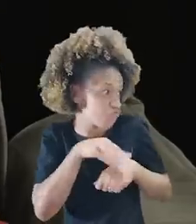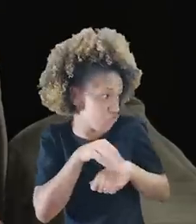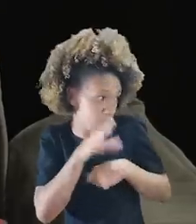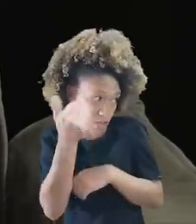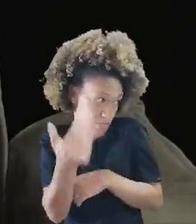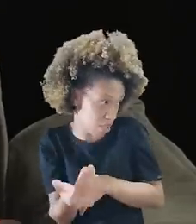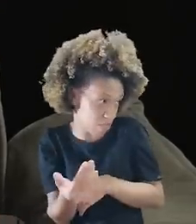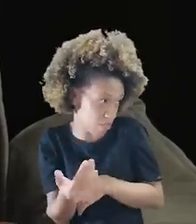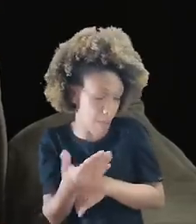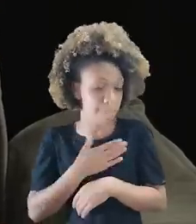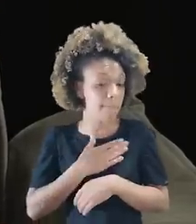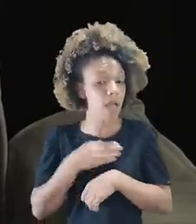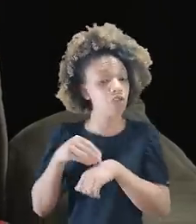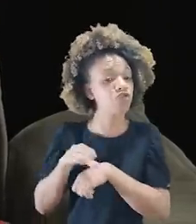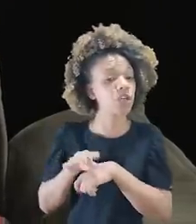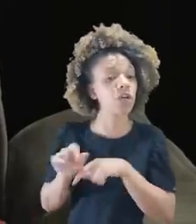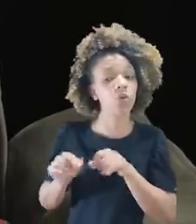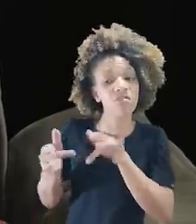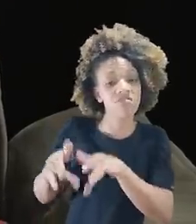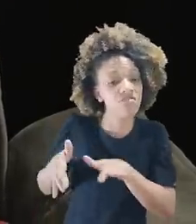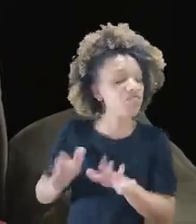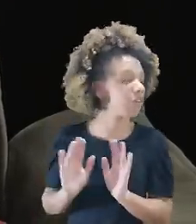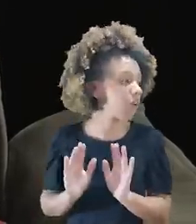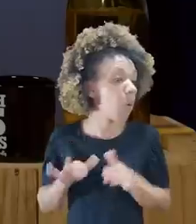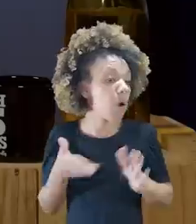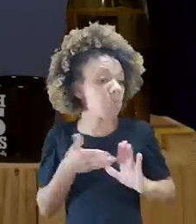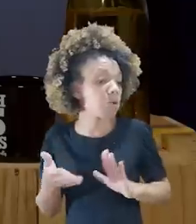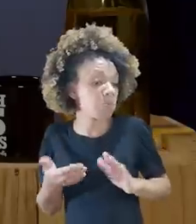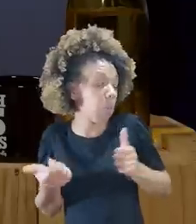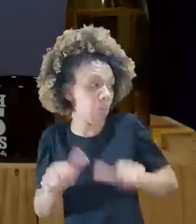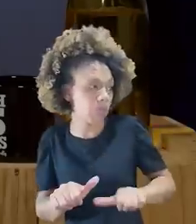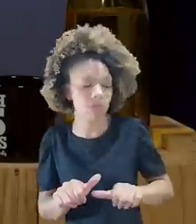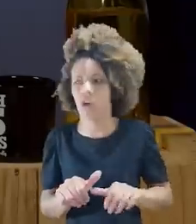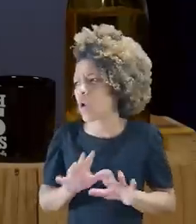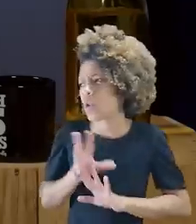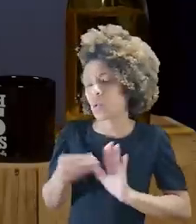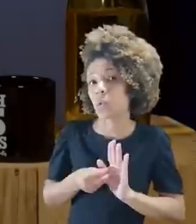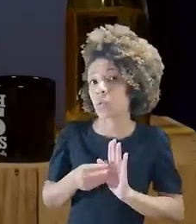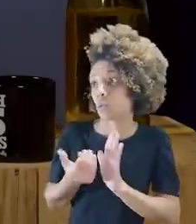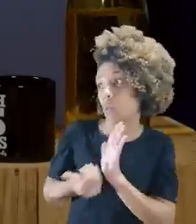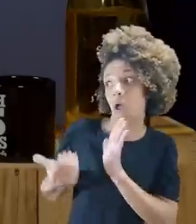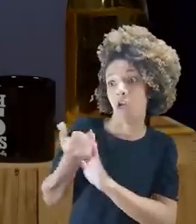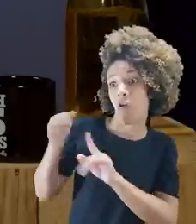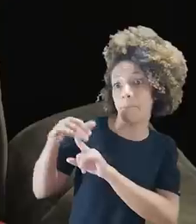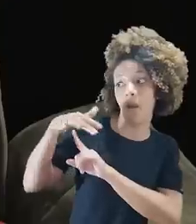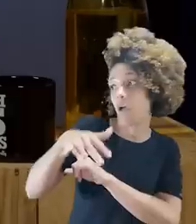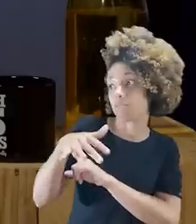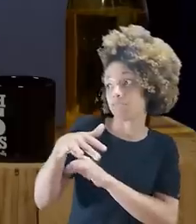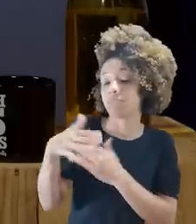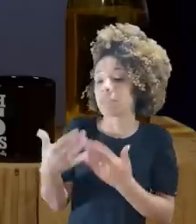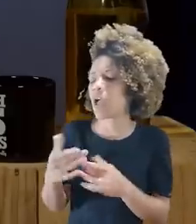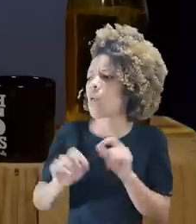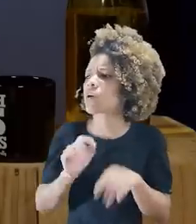Sucesso para mim as dicas do desistir quando não tá bom É agora desistir quando tá tudo no auge né bombando né É E